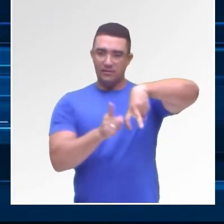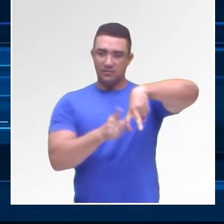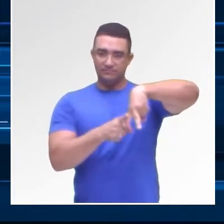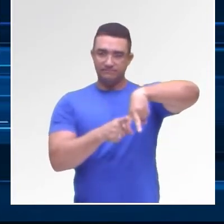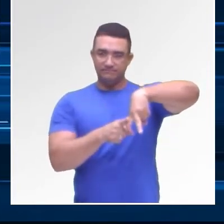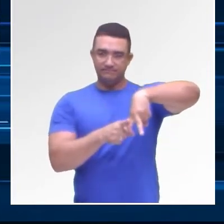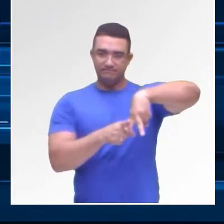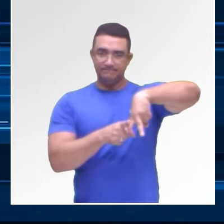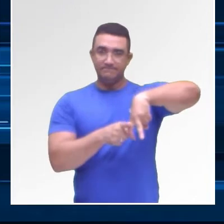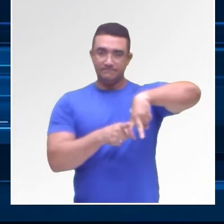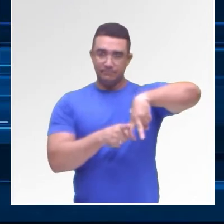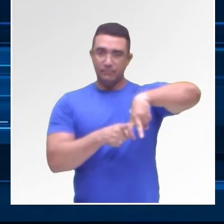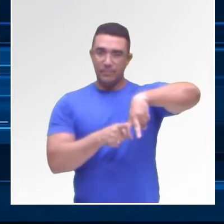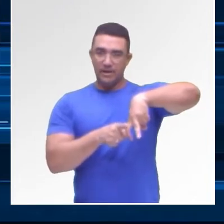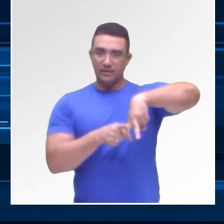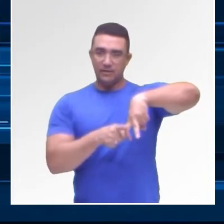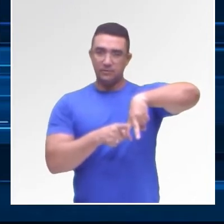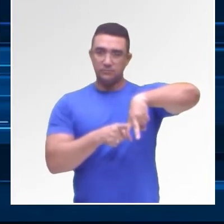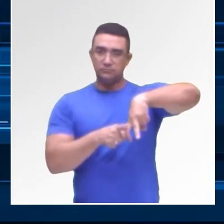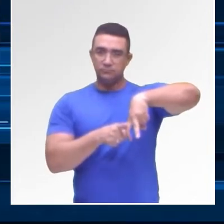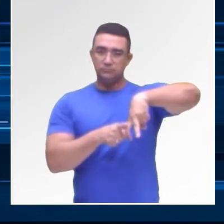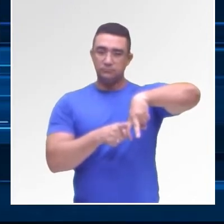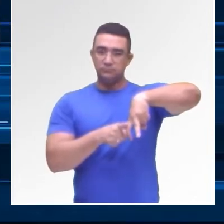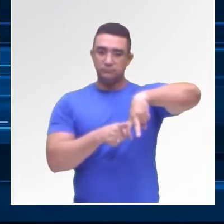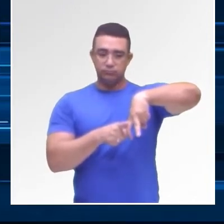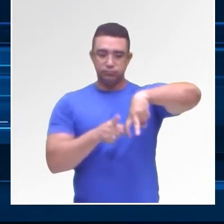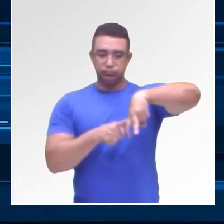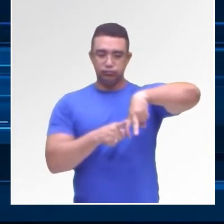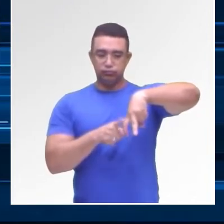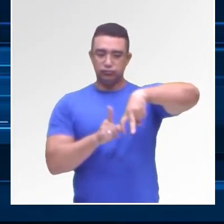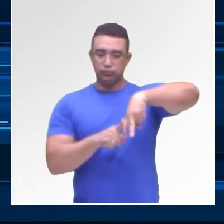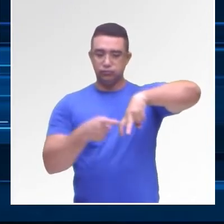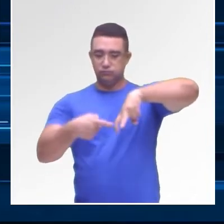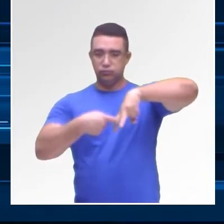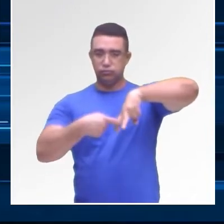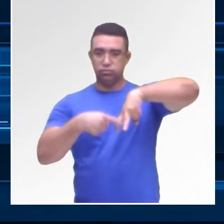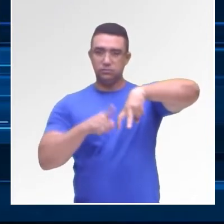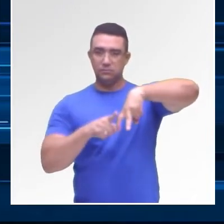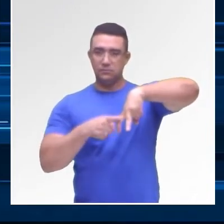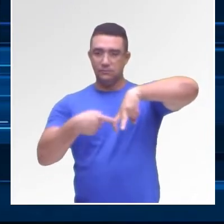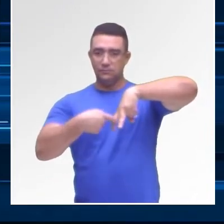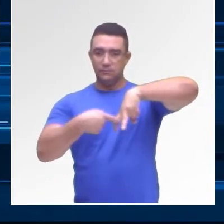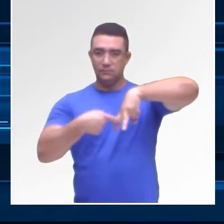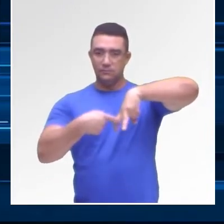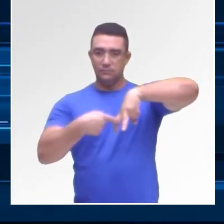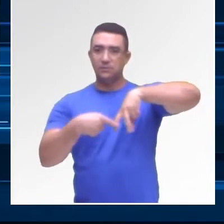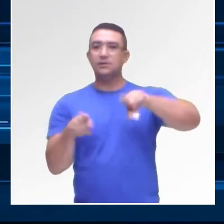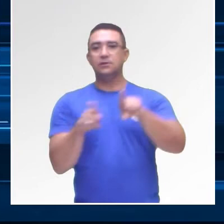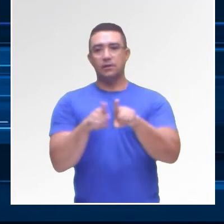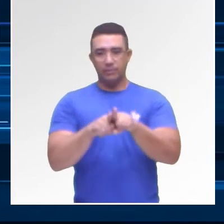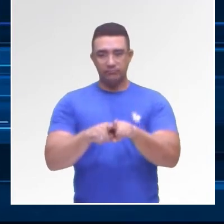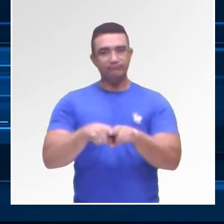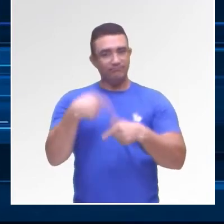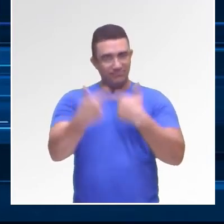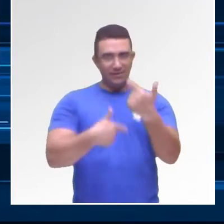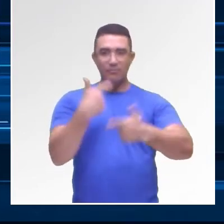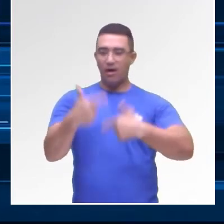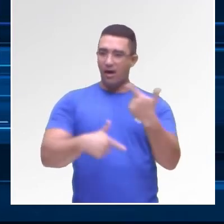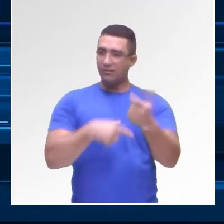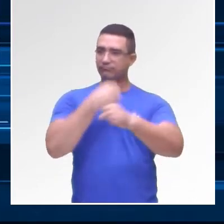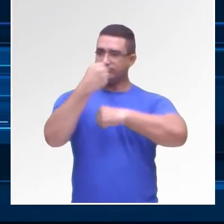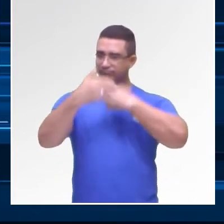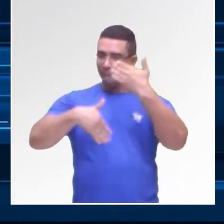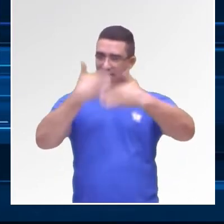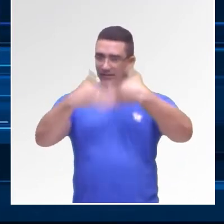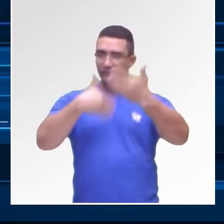músculos laterais aqui da coxa. Os músculos laterais são aqueles mais distantes. E